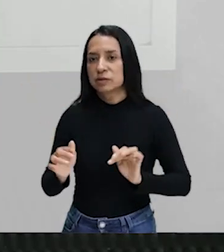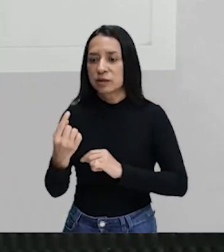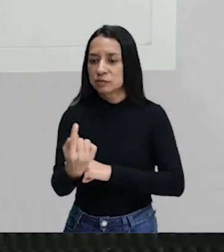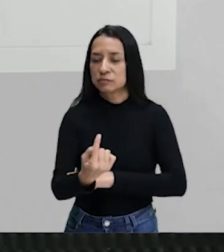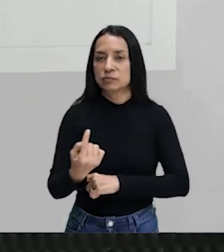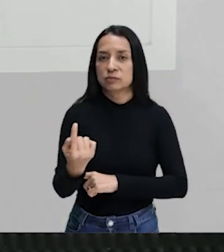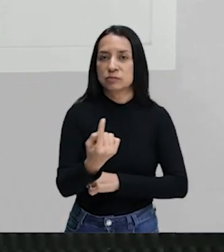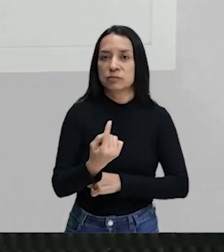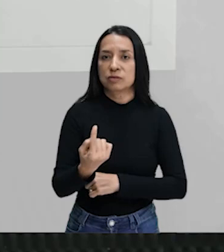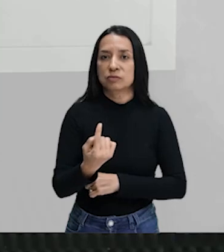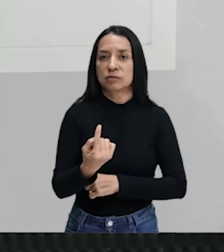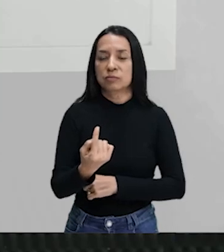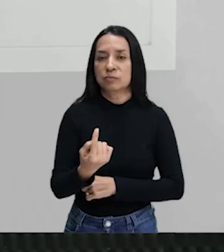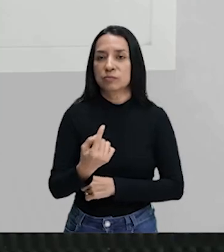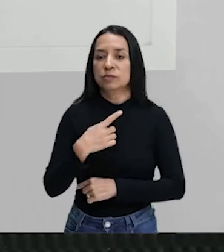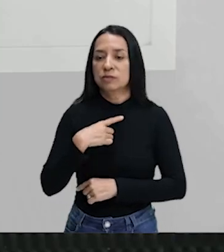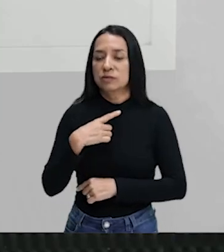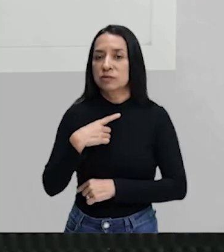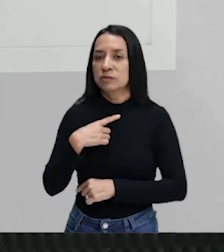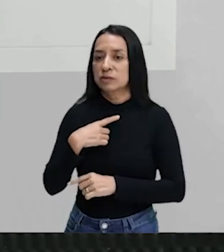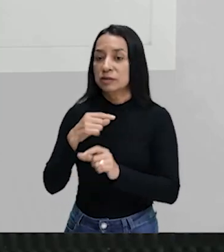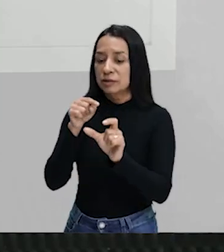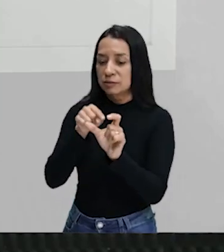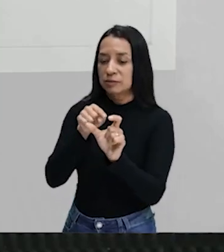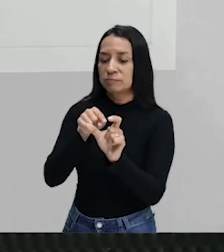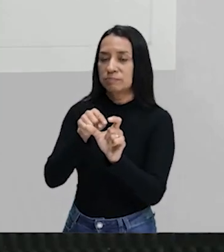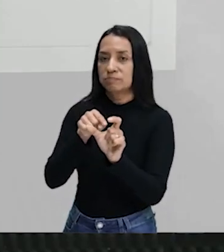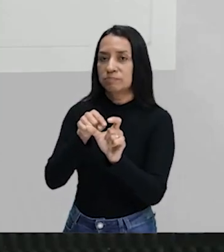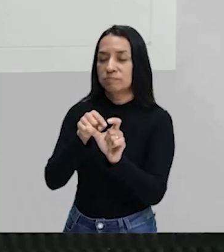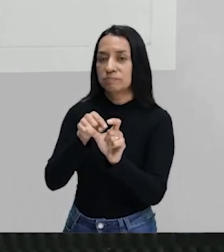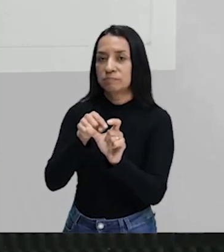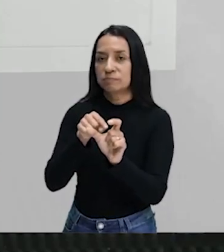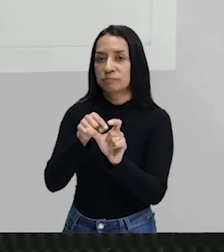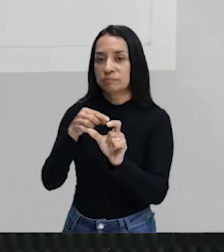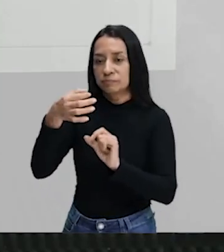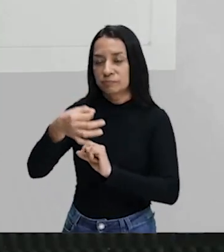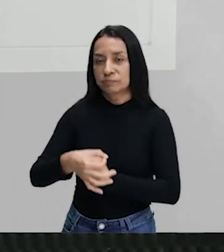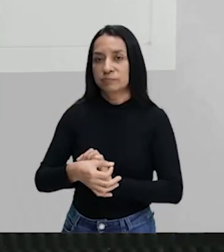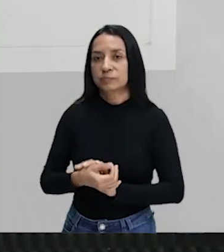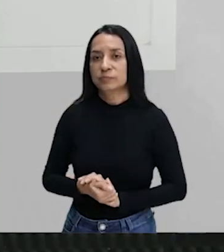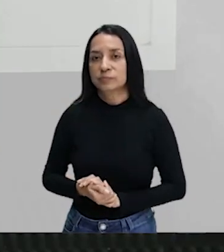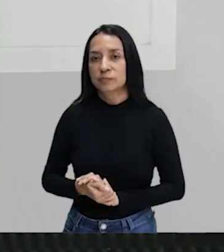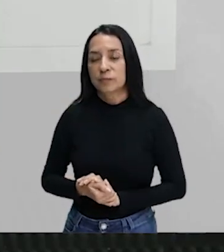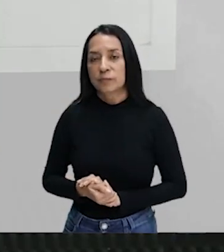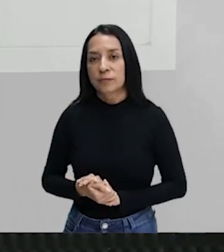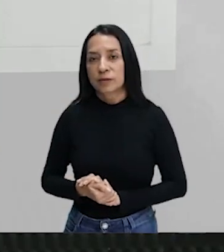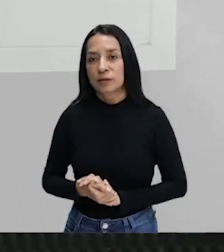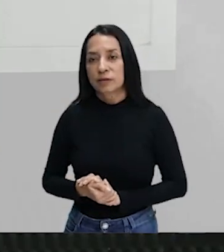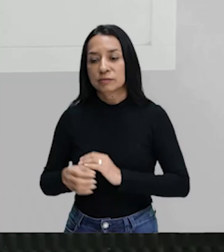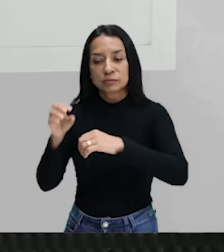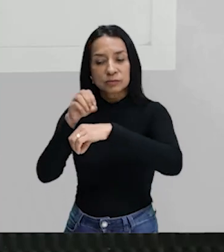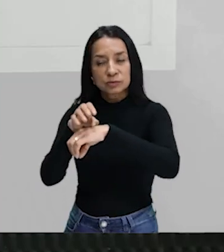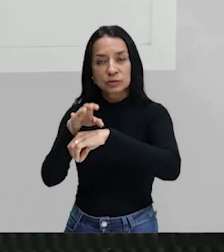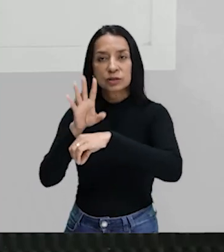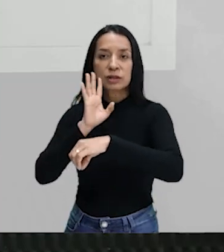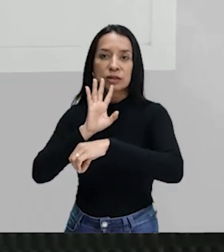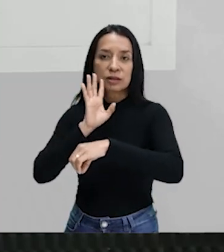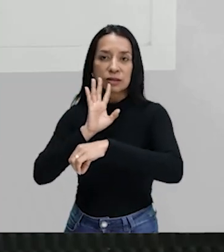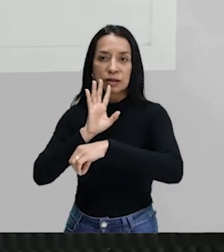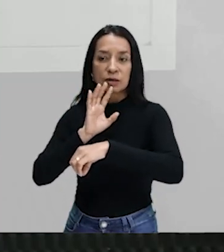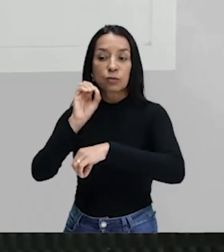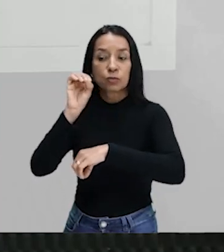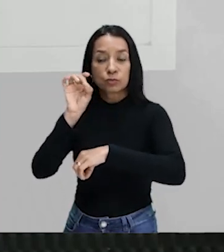só, porque tem a polis dentro, correto? Olha que coisa bacana, que dica legal para ti, só